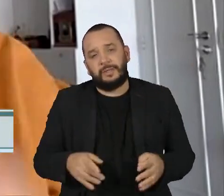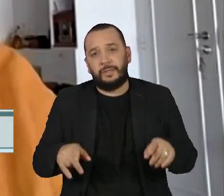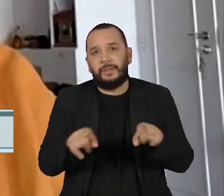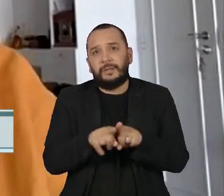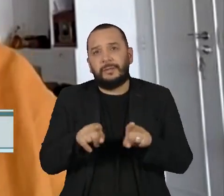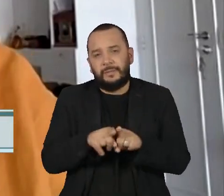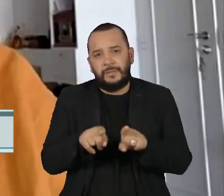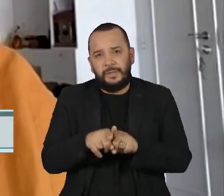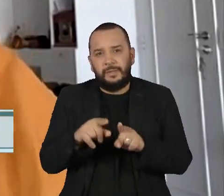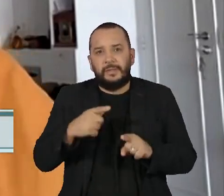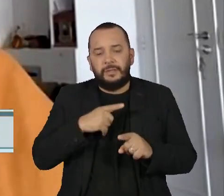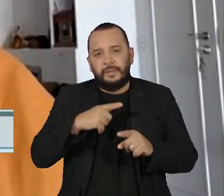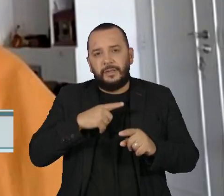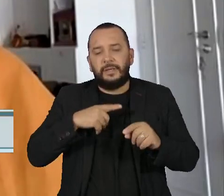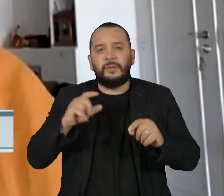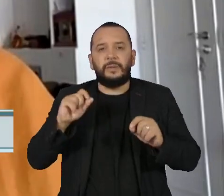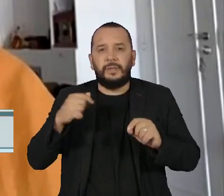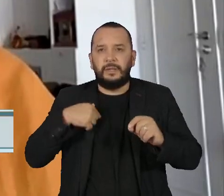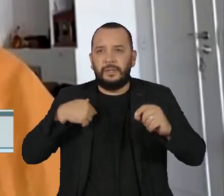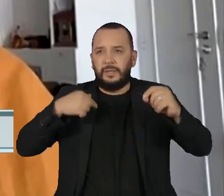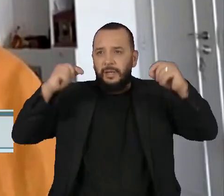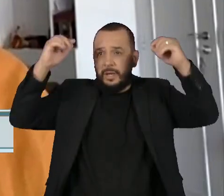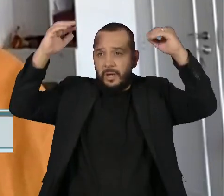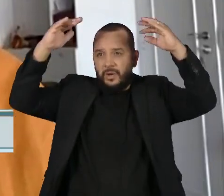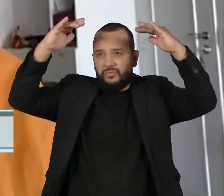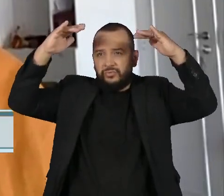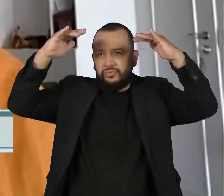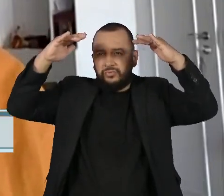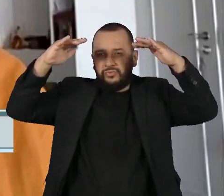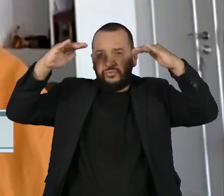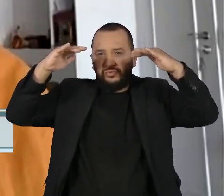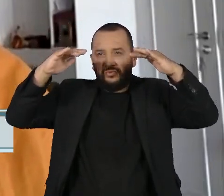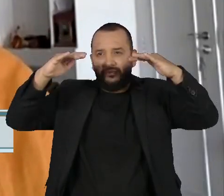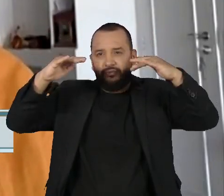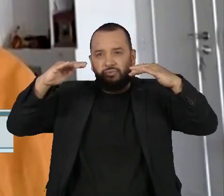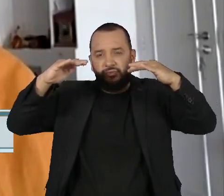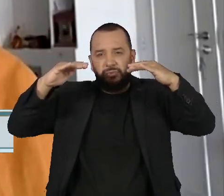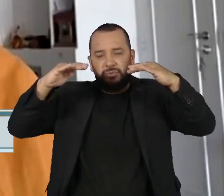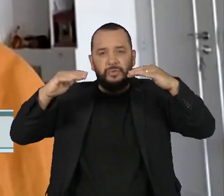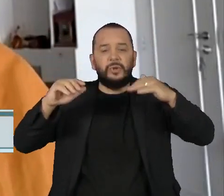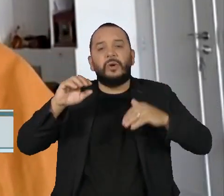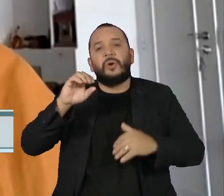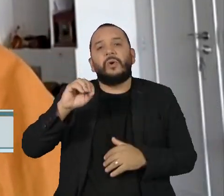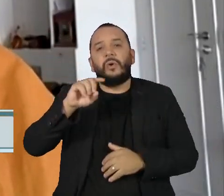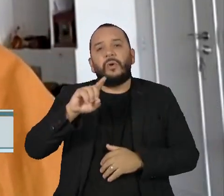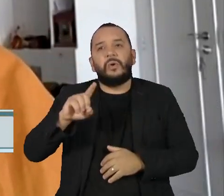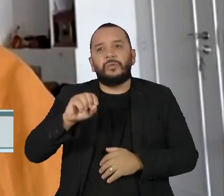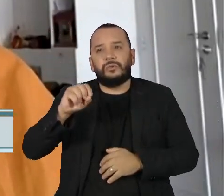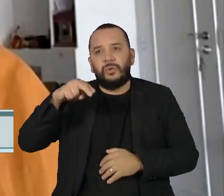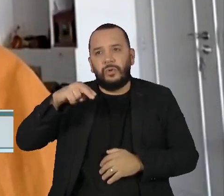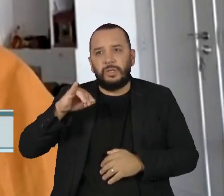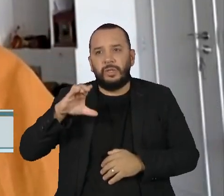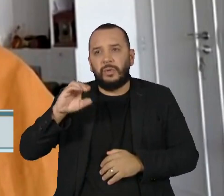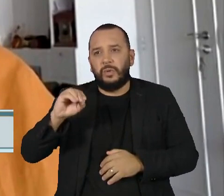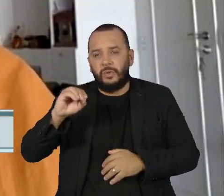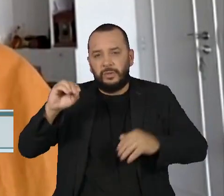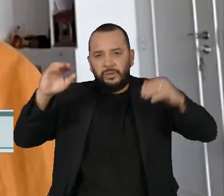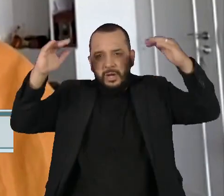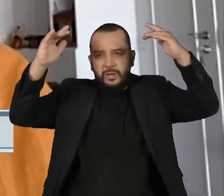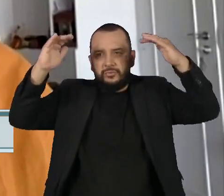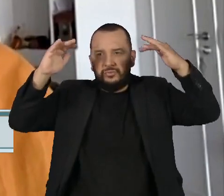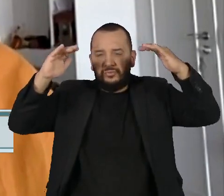na parte baixa da atmosfera, porque o ozônio é bom lá em cima, ele protege dos raios nocivos do sol, mas aqui embaixo, que ele é